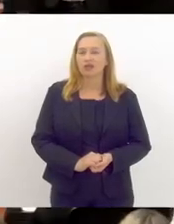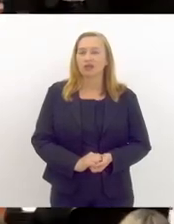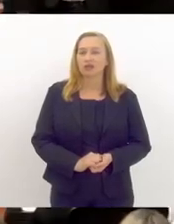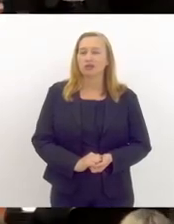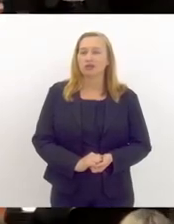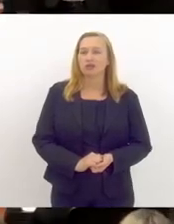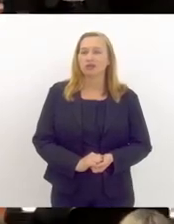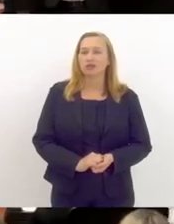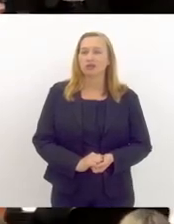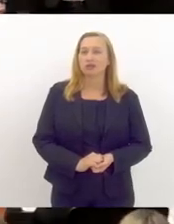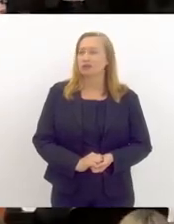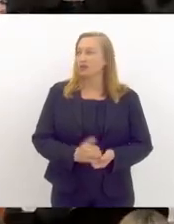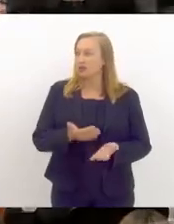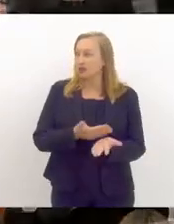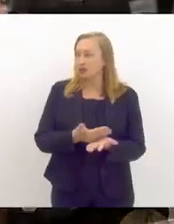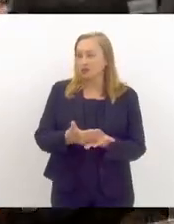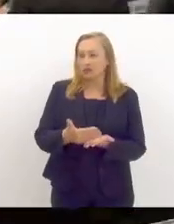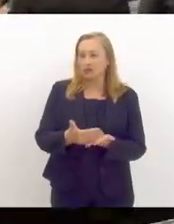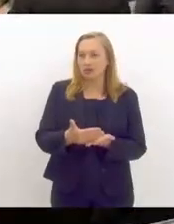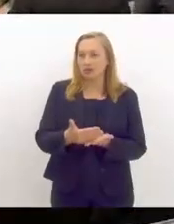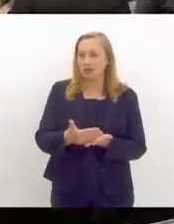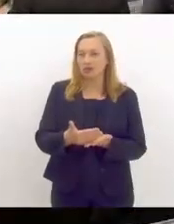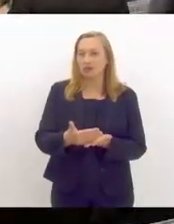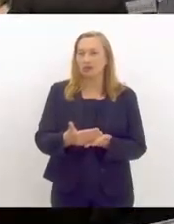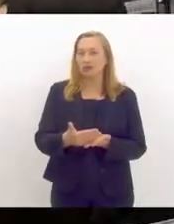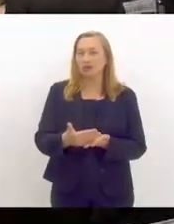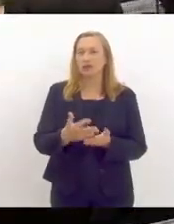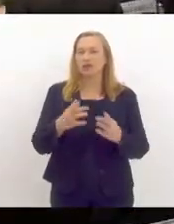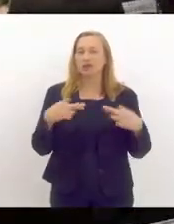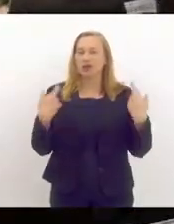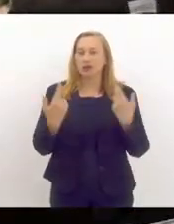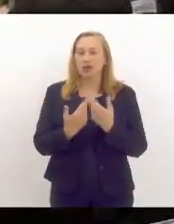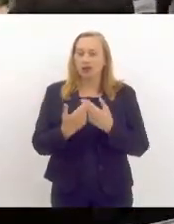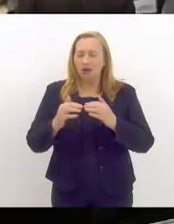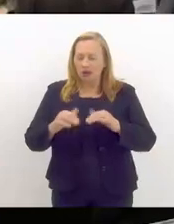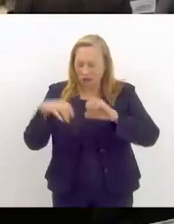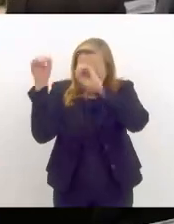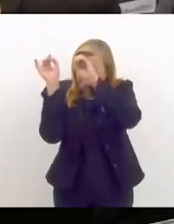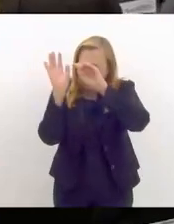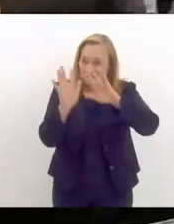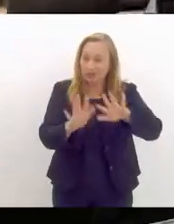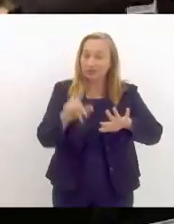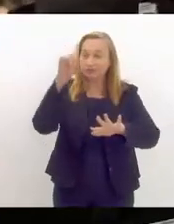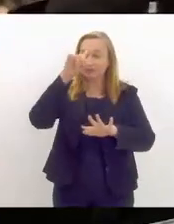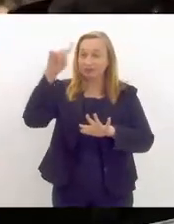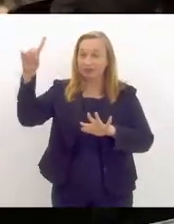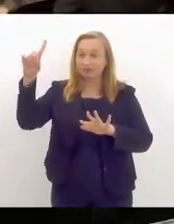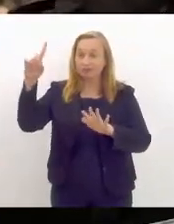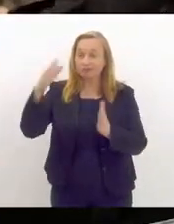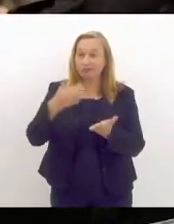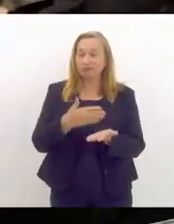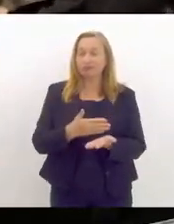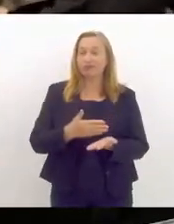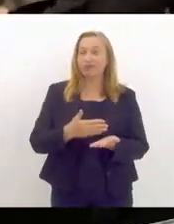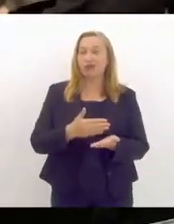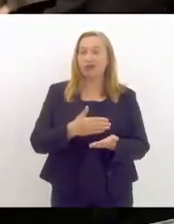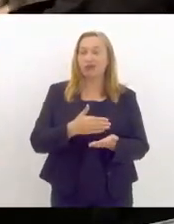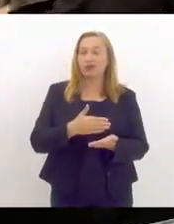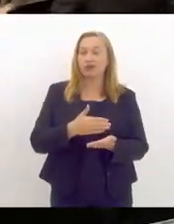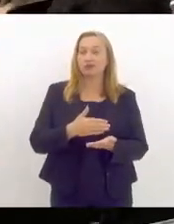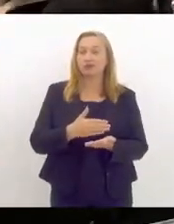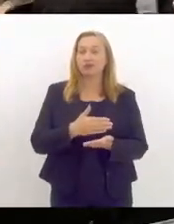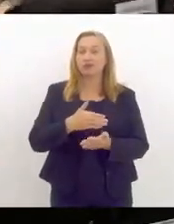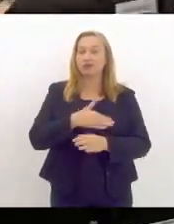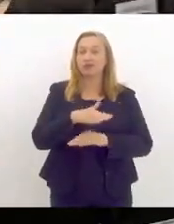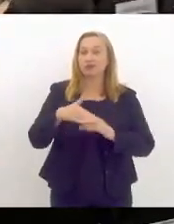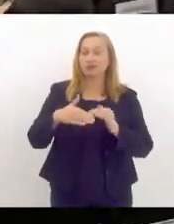vamos iniciar a sessão. Sob a proteção de Deus, de todos os deuses, de todas as